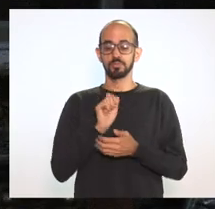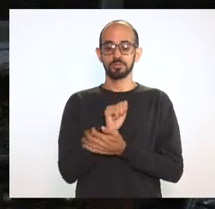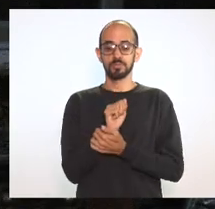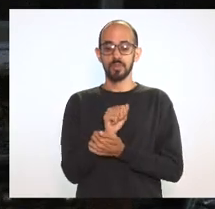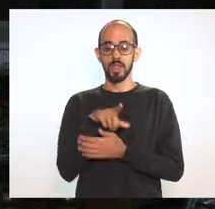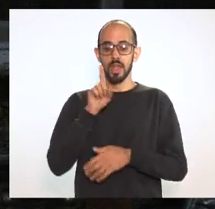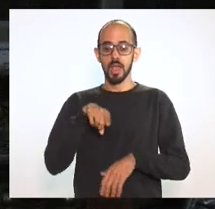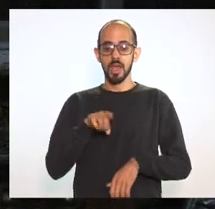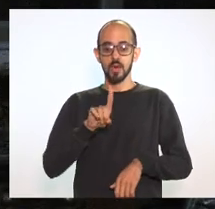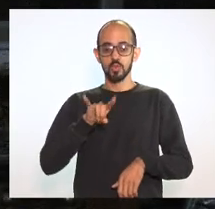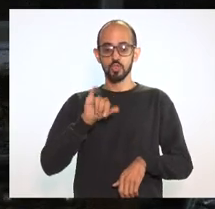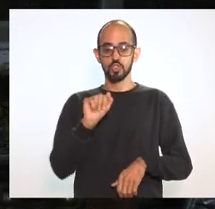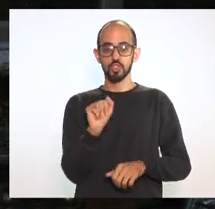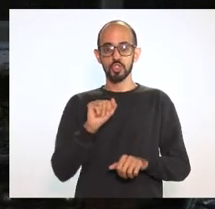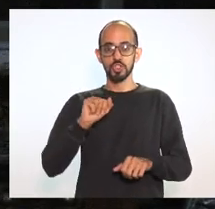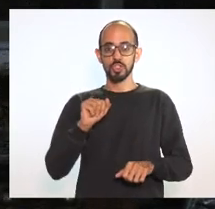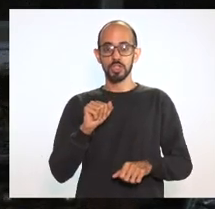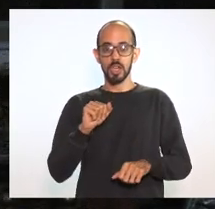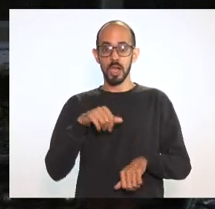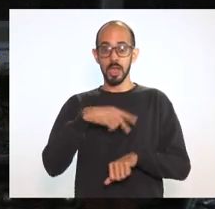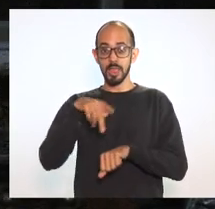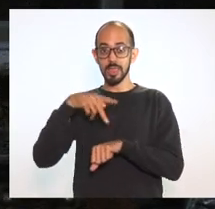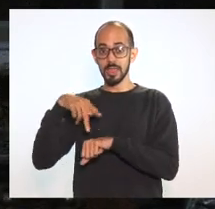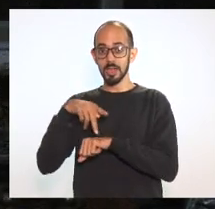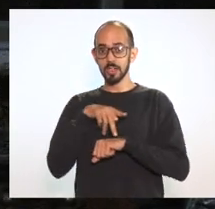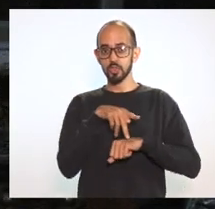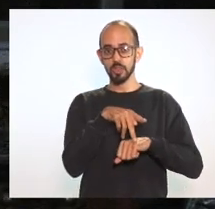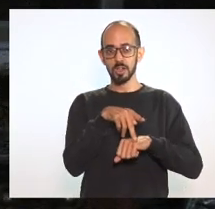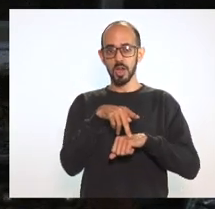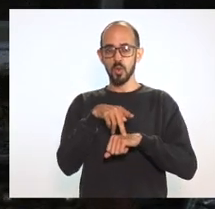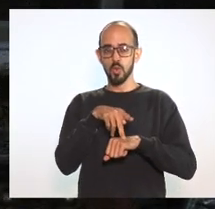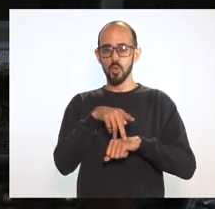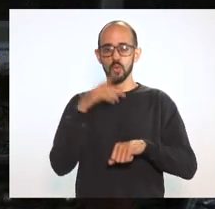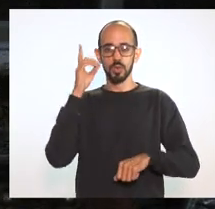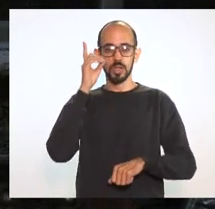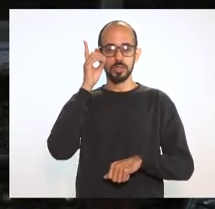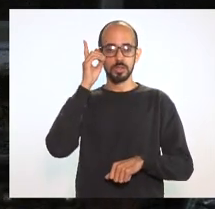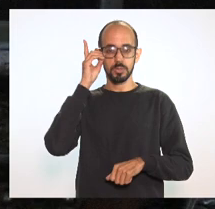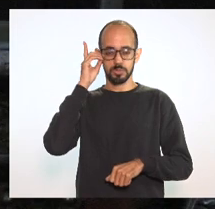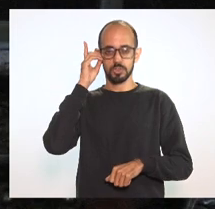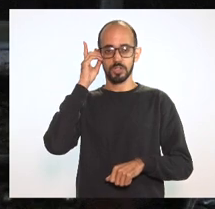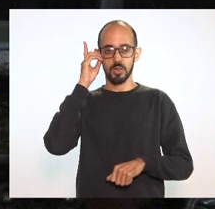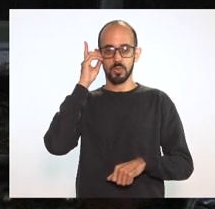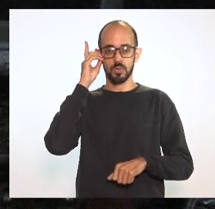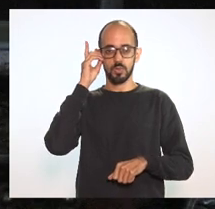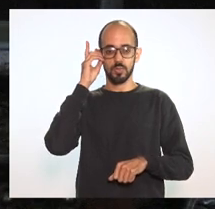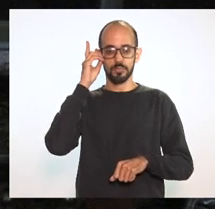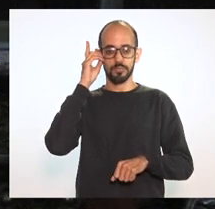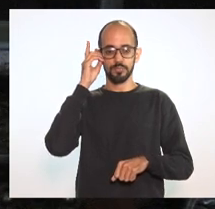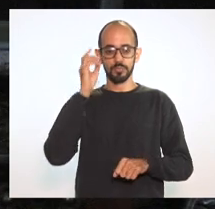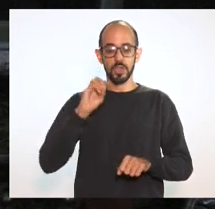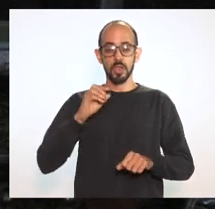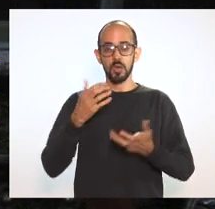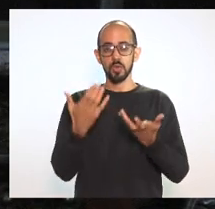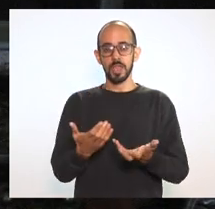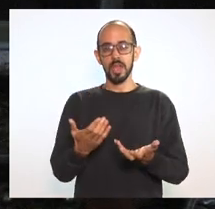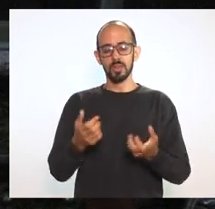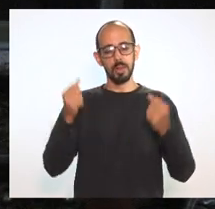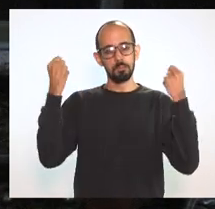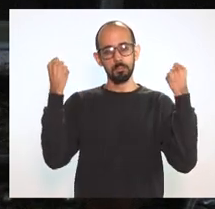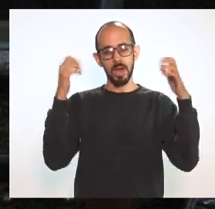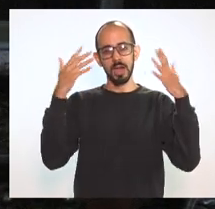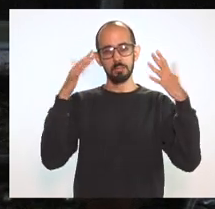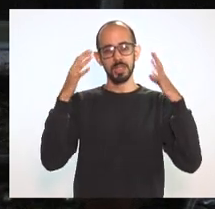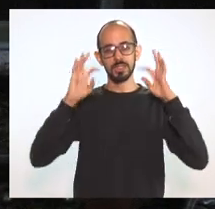é o Dia Internacional da Síndrome de Down, então, desde já, quero felicitar também a todos que vivem e trabalham com pessoas